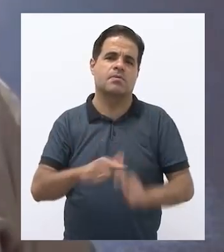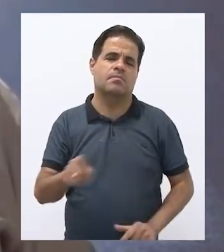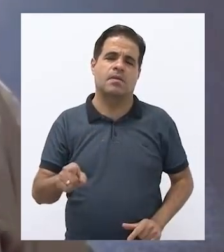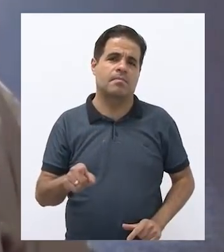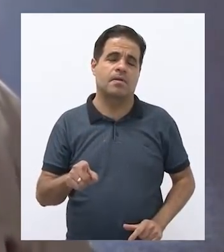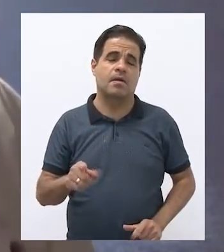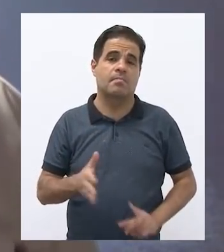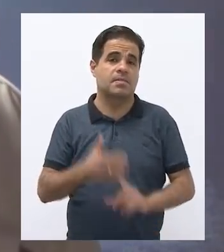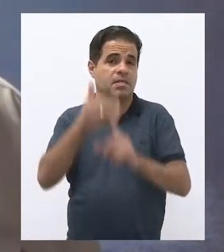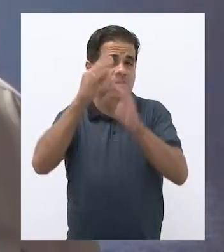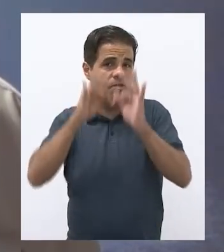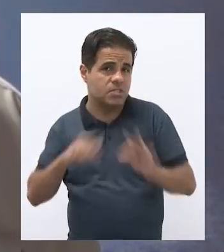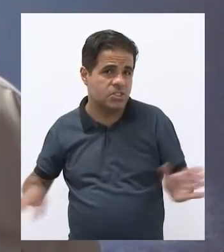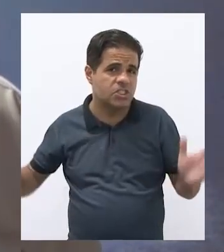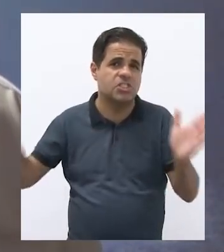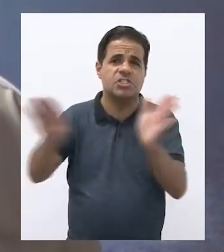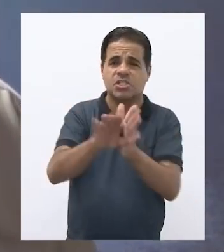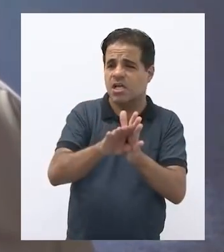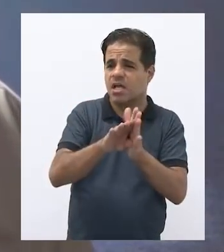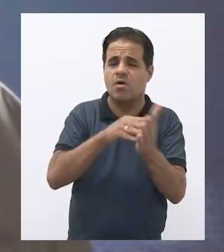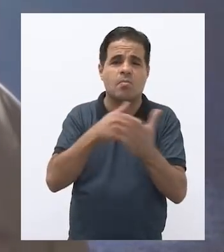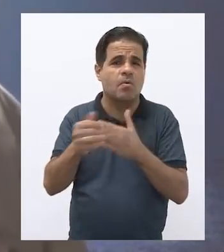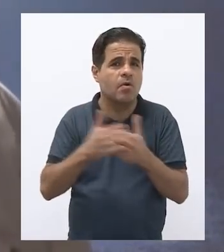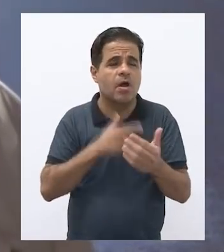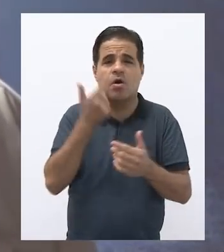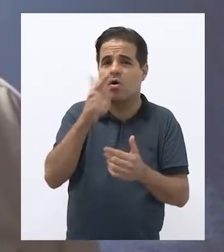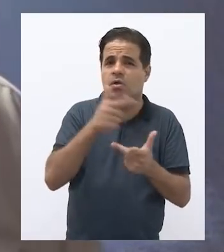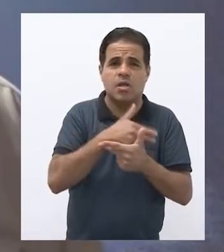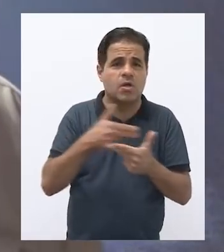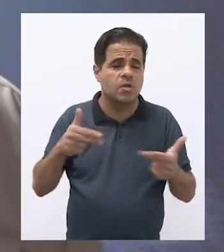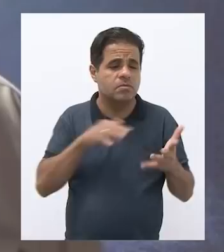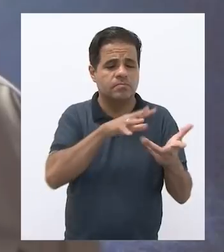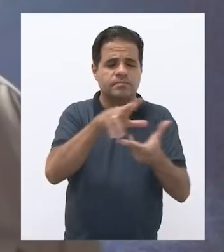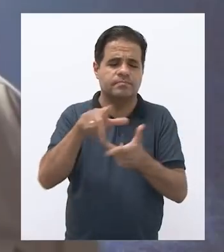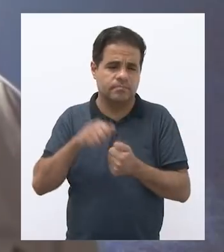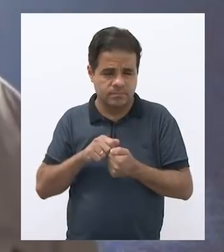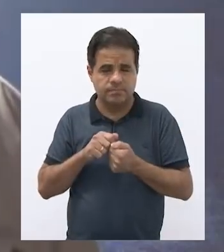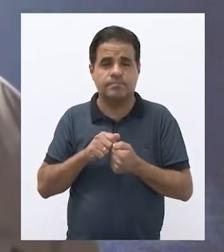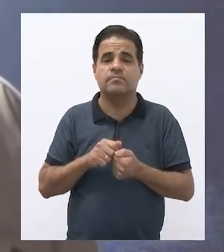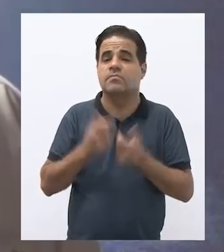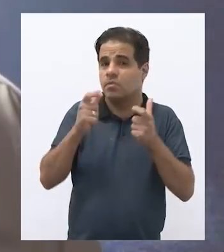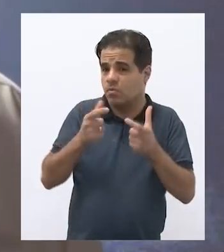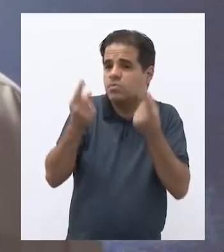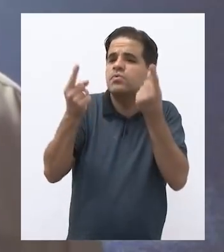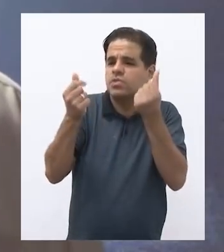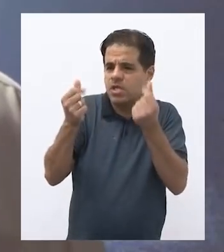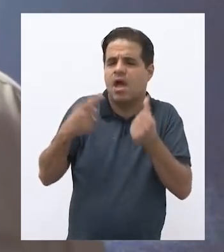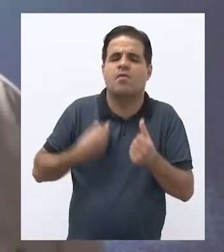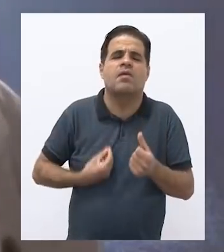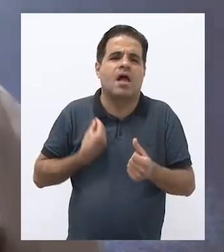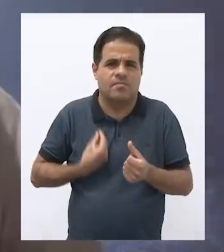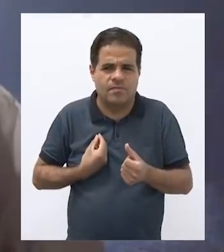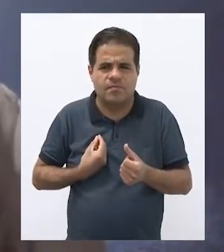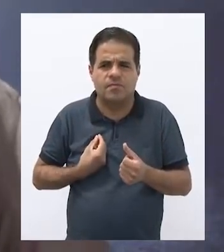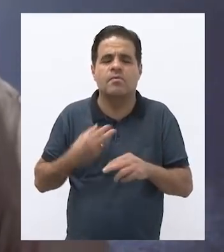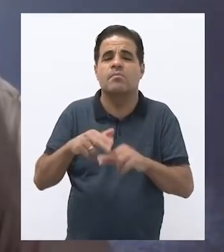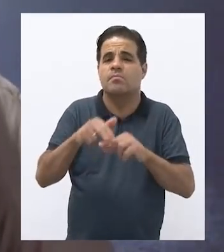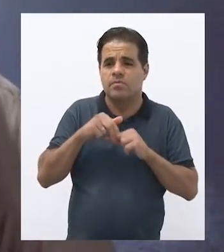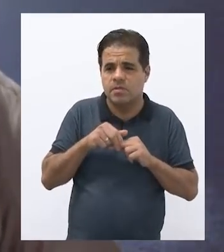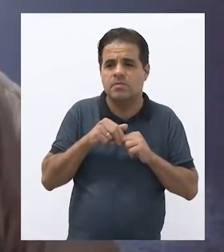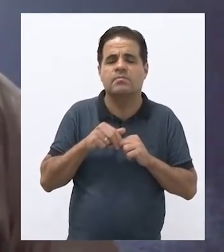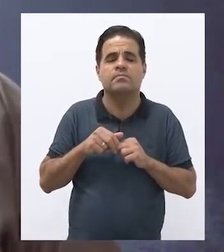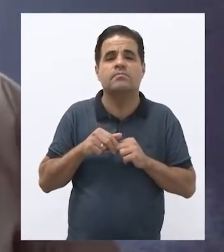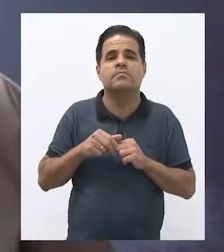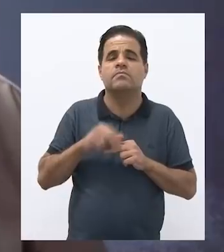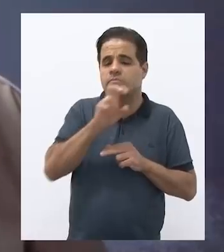Mas a tecnologia chega primeiro, assim como qualquer outra coisa no mundo, onde o dinheiro está. E, portanto,